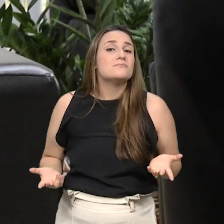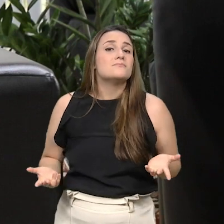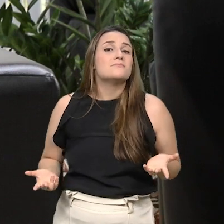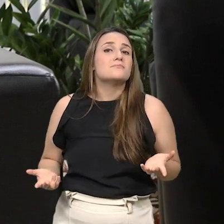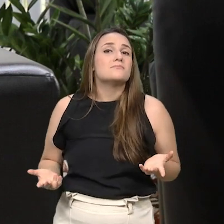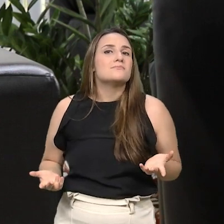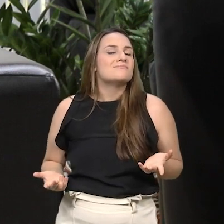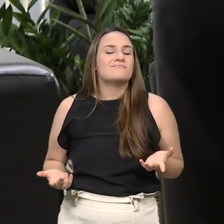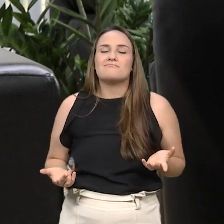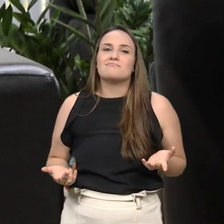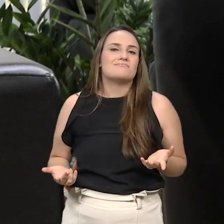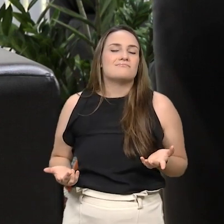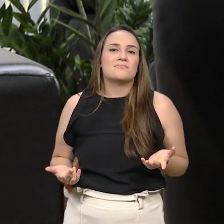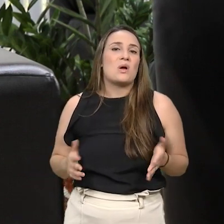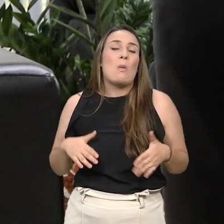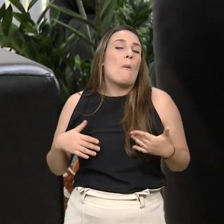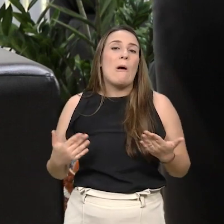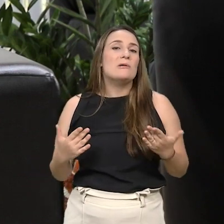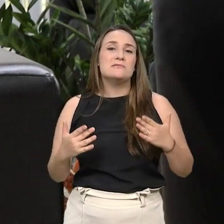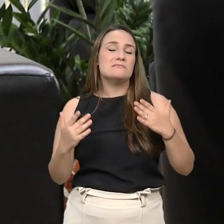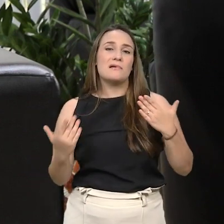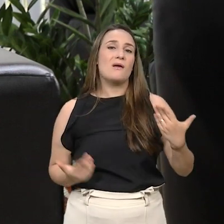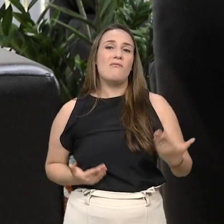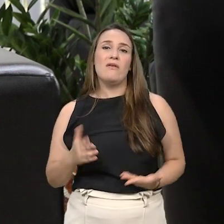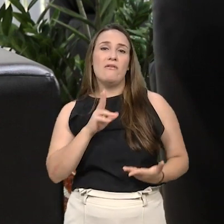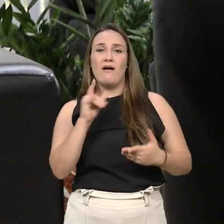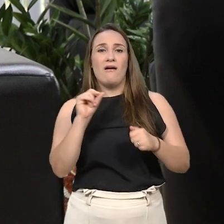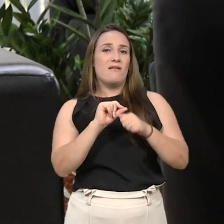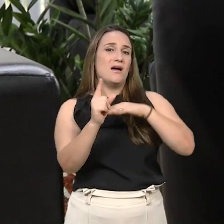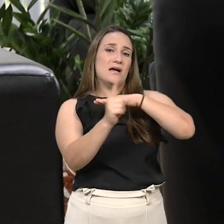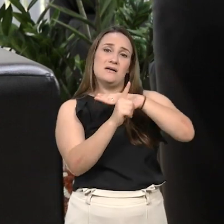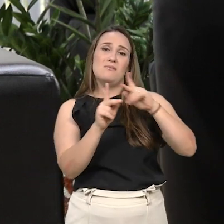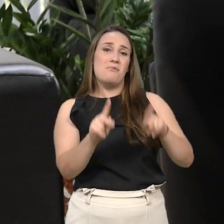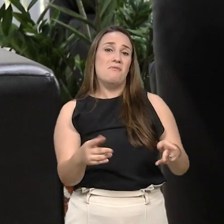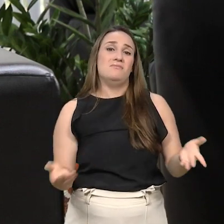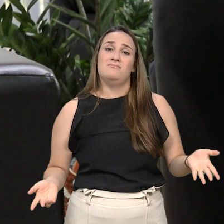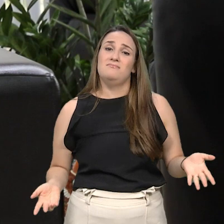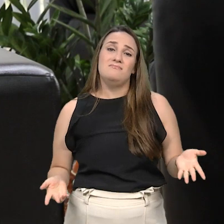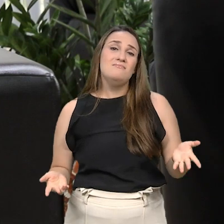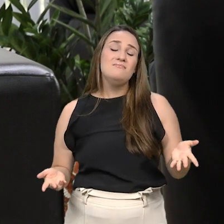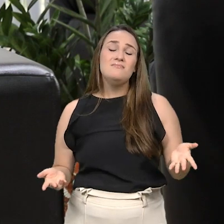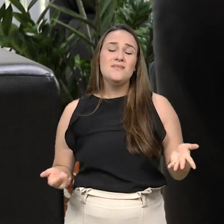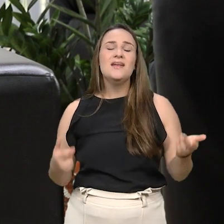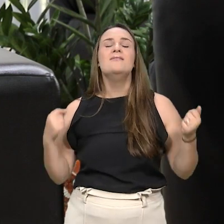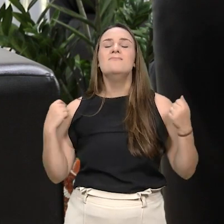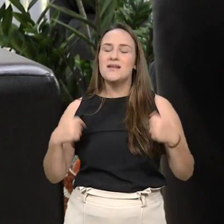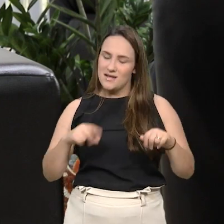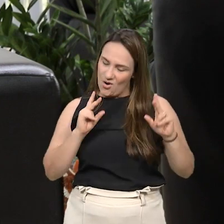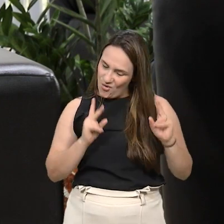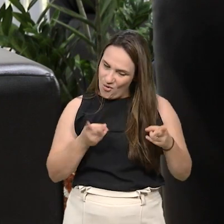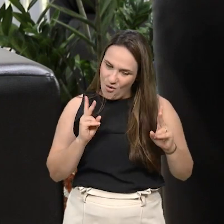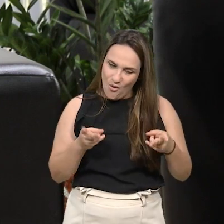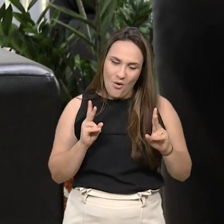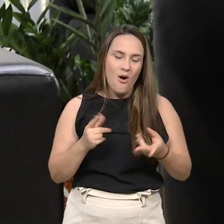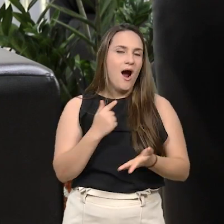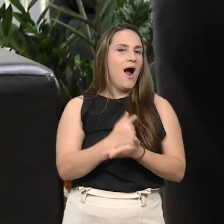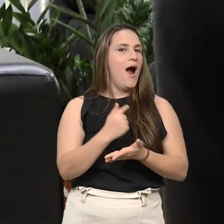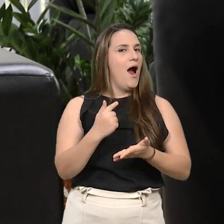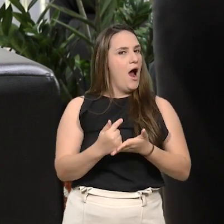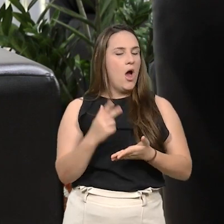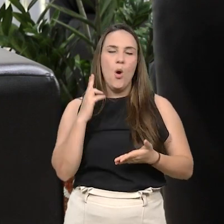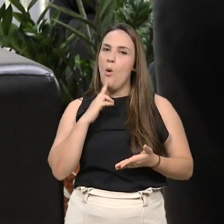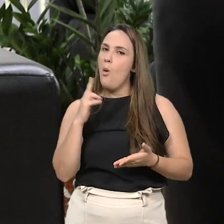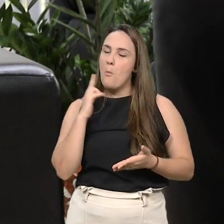vamos deixar de prestar um serviço muito grande para a população. Então é imprescindível a